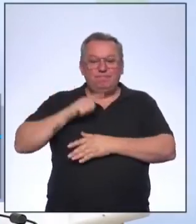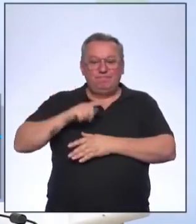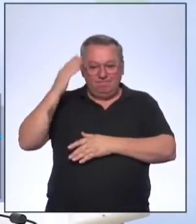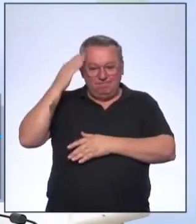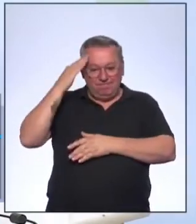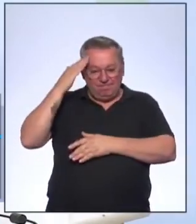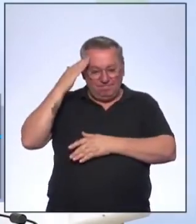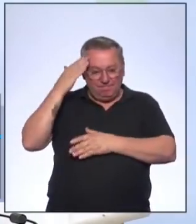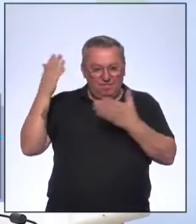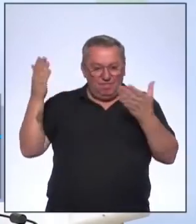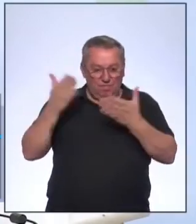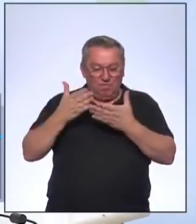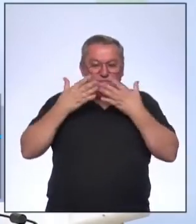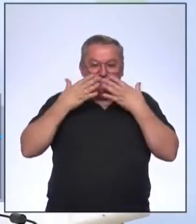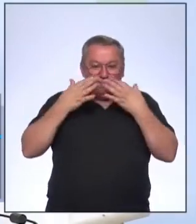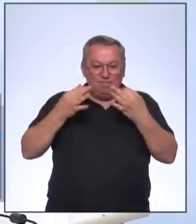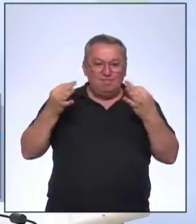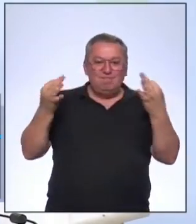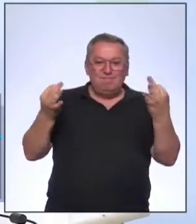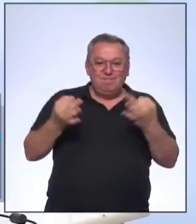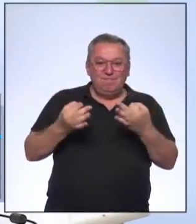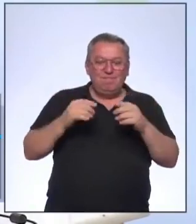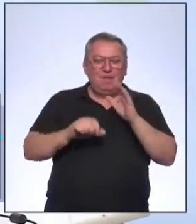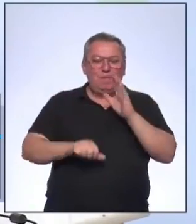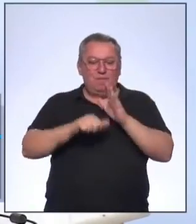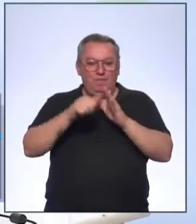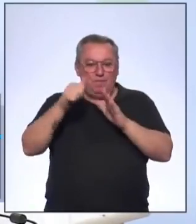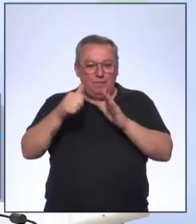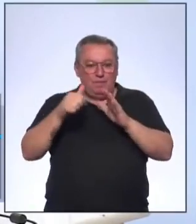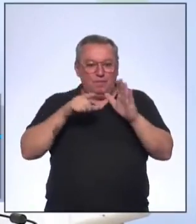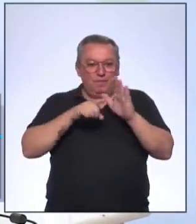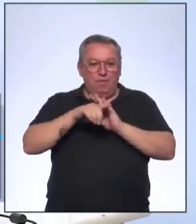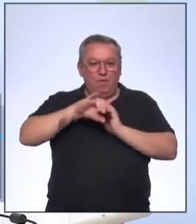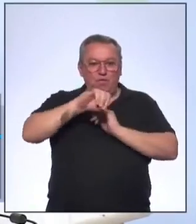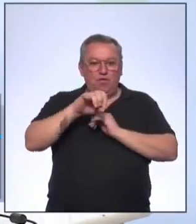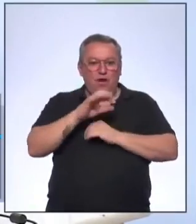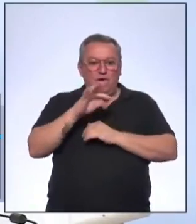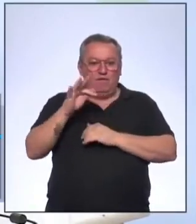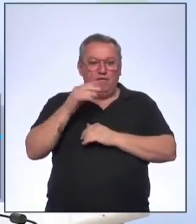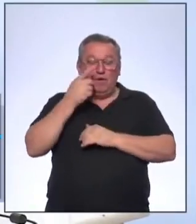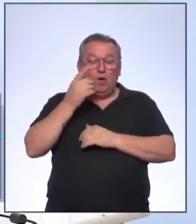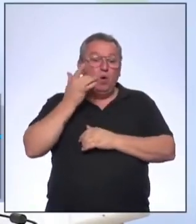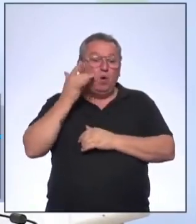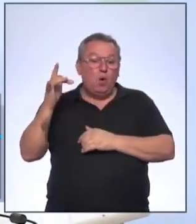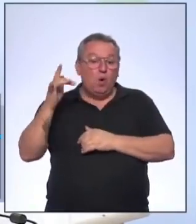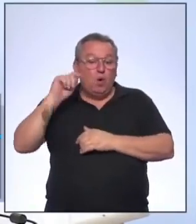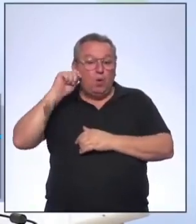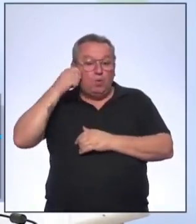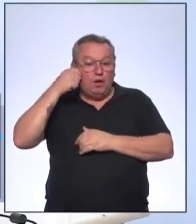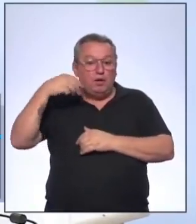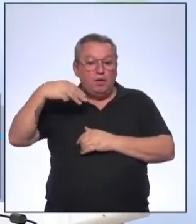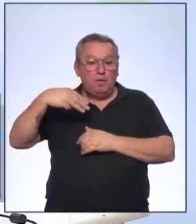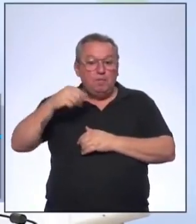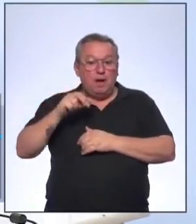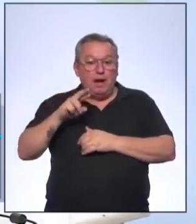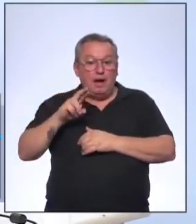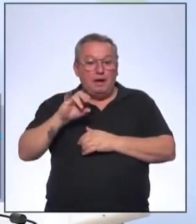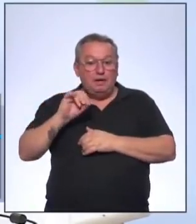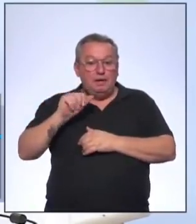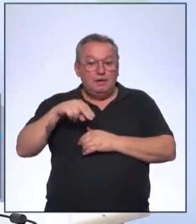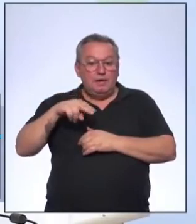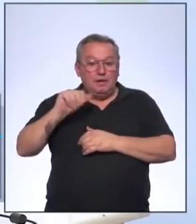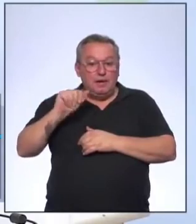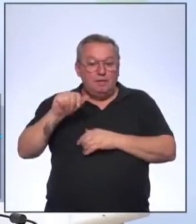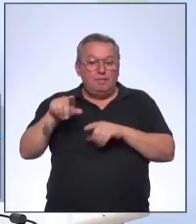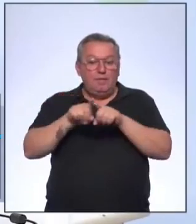vocês. Então agora vocês estão bem atentos. Então a primeira questão aí, o Jeff, por exemplo, respondeu Ouro Preto e Mariana, e parabéns aí ao Jeff. A